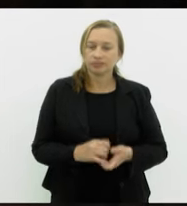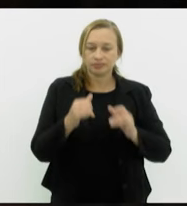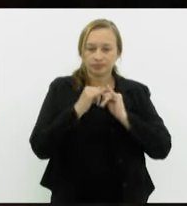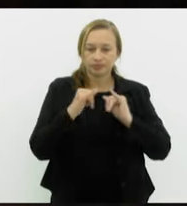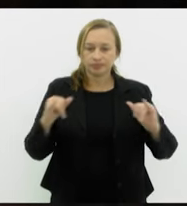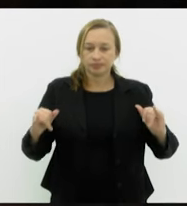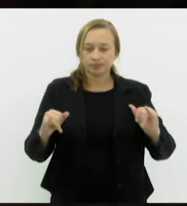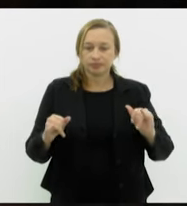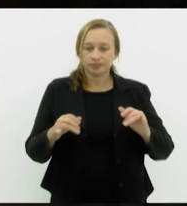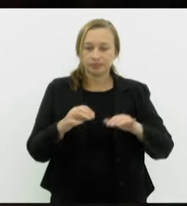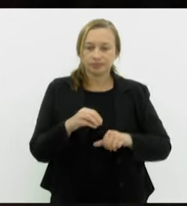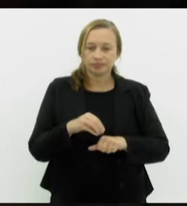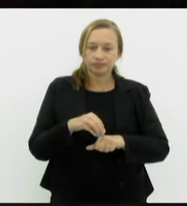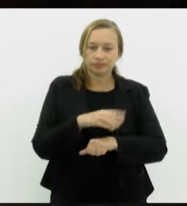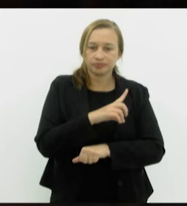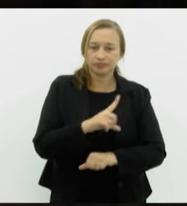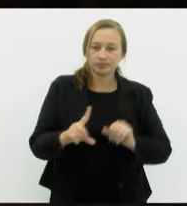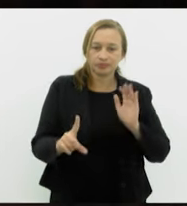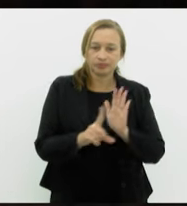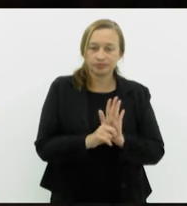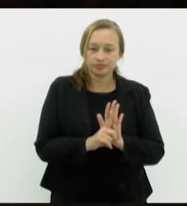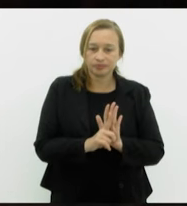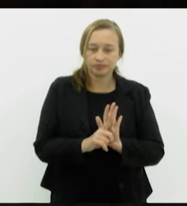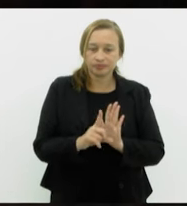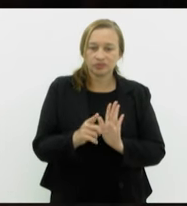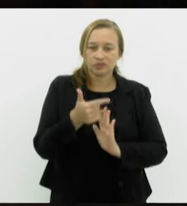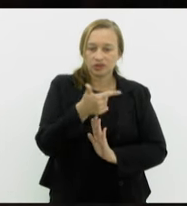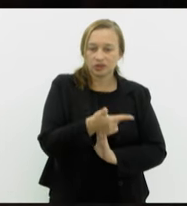Anuncio. Indicação legislativa